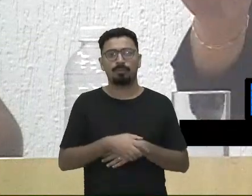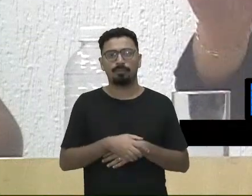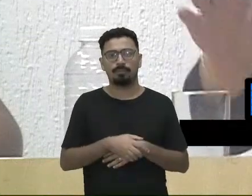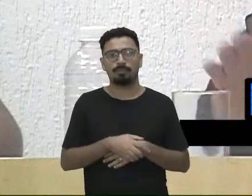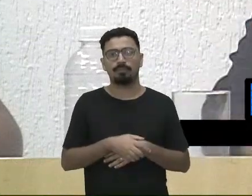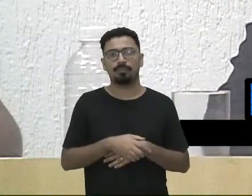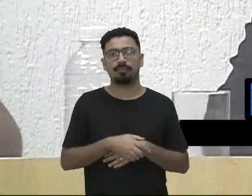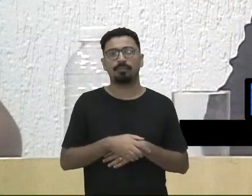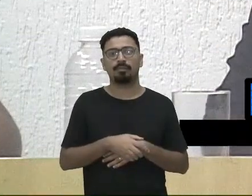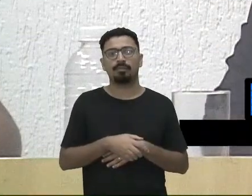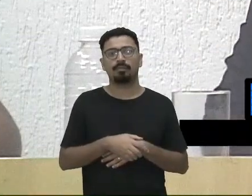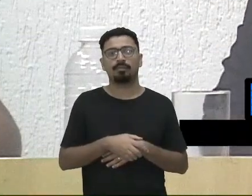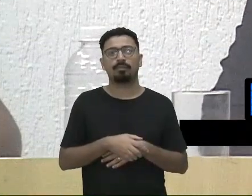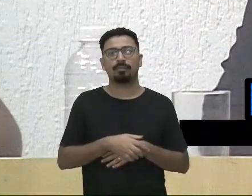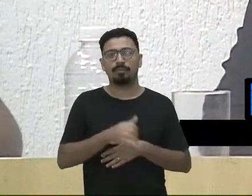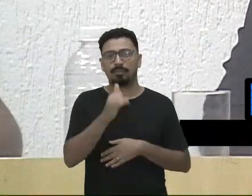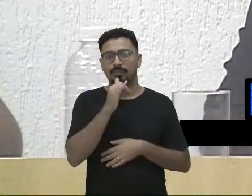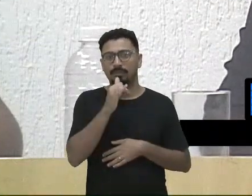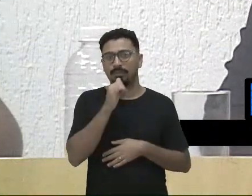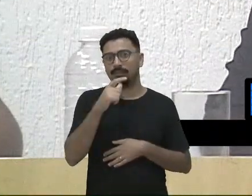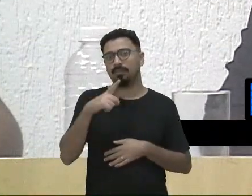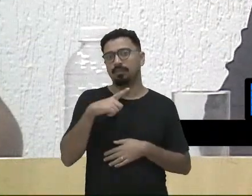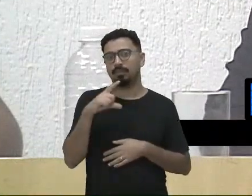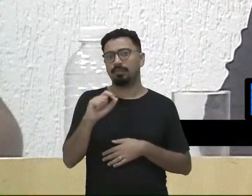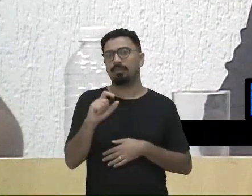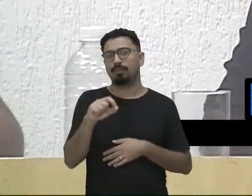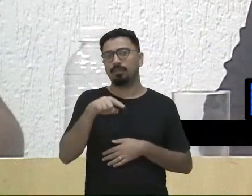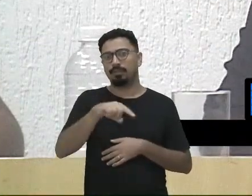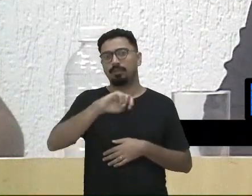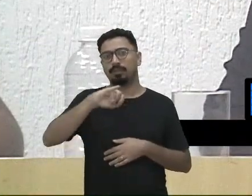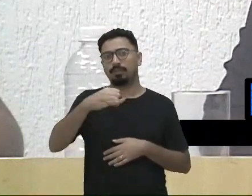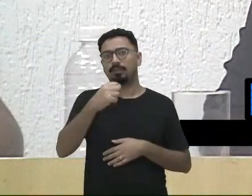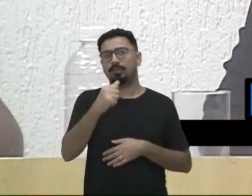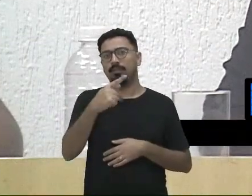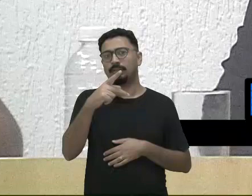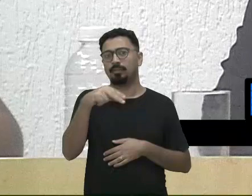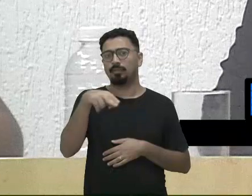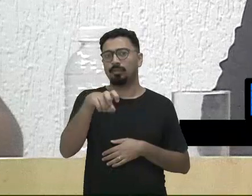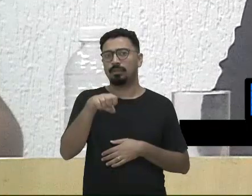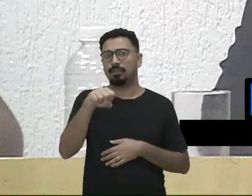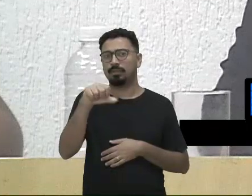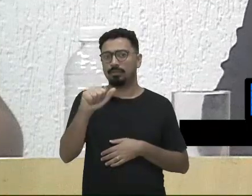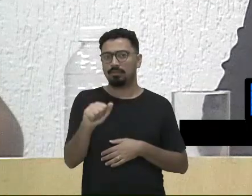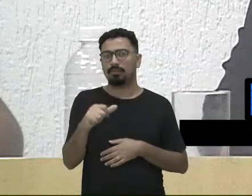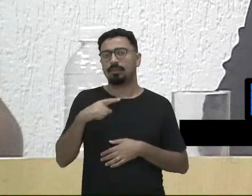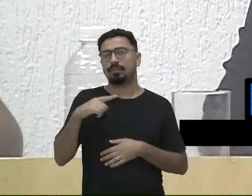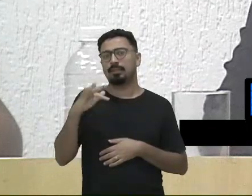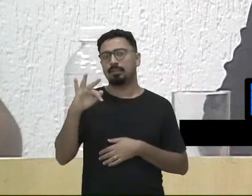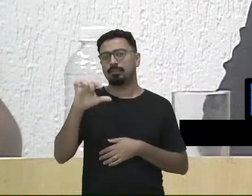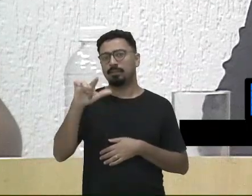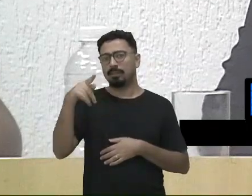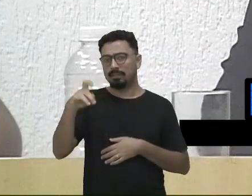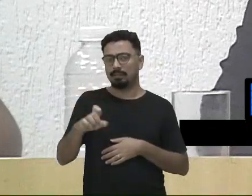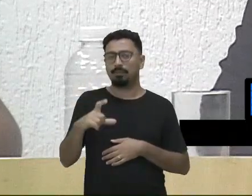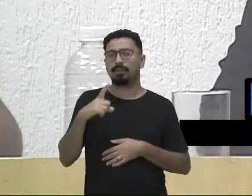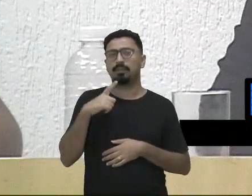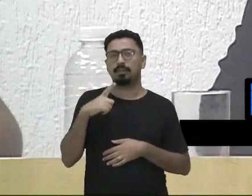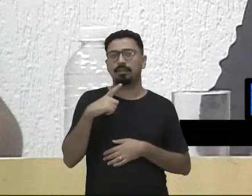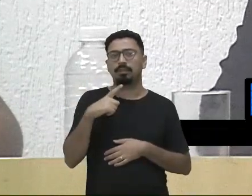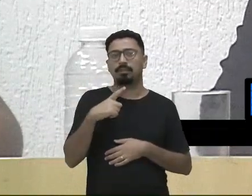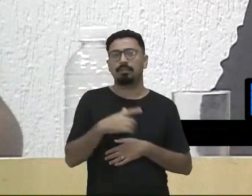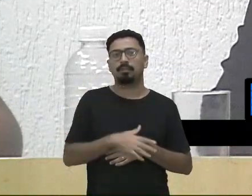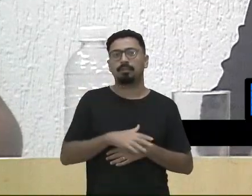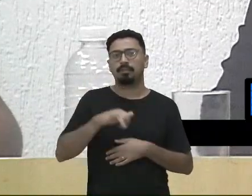Não, só de exemplo. Temos aqui a japonesa. Por exemplo, temos o Felipe, temos